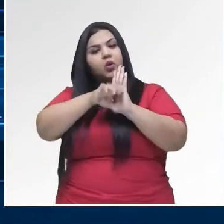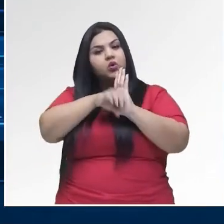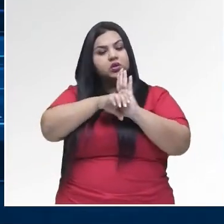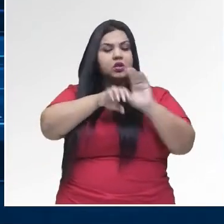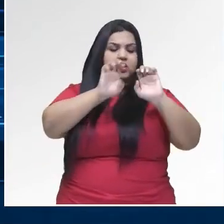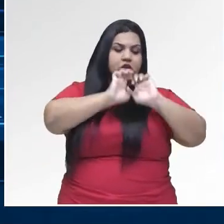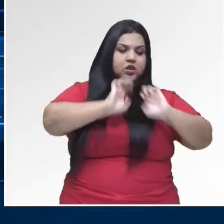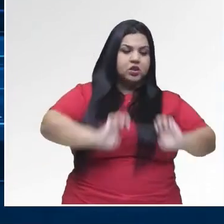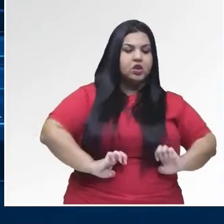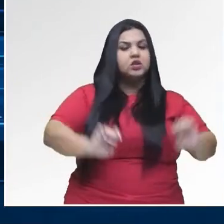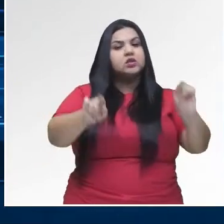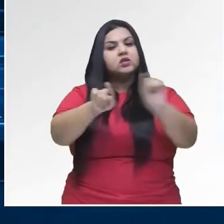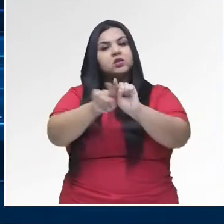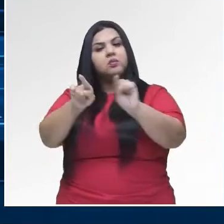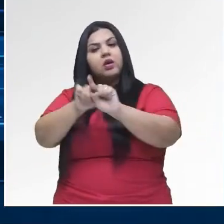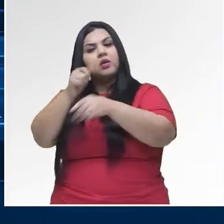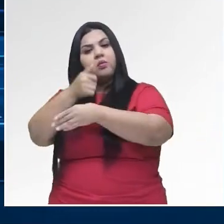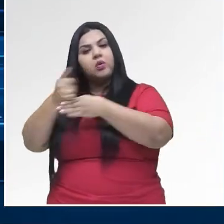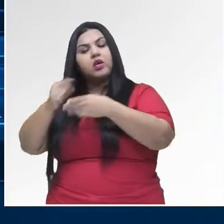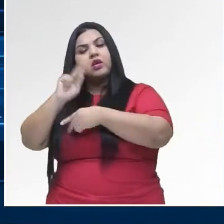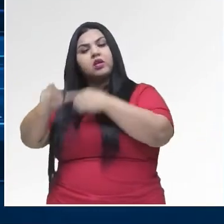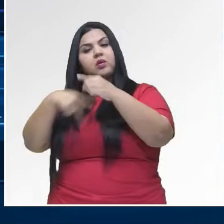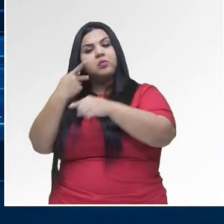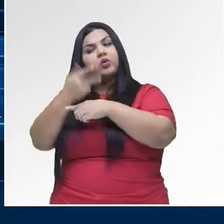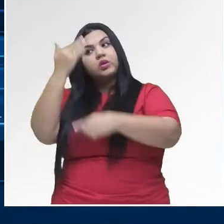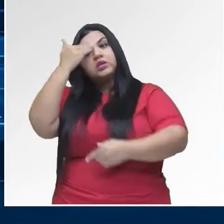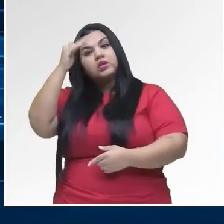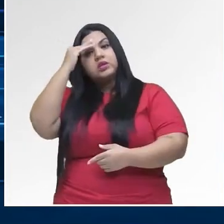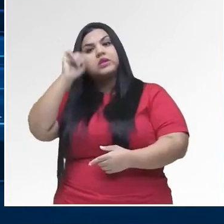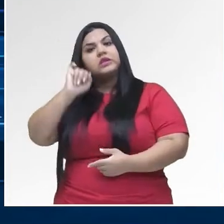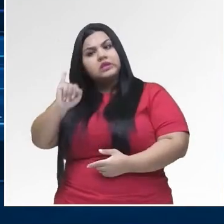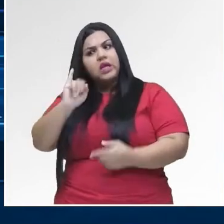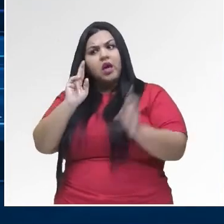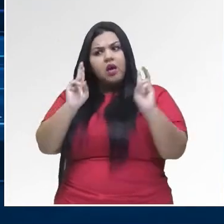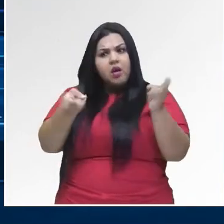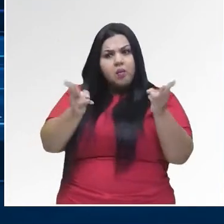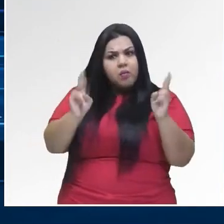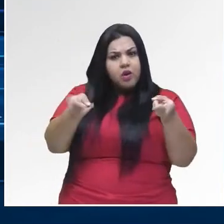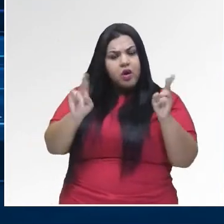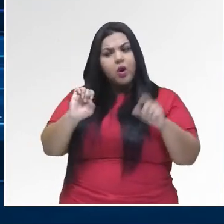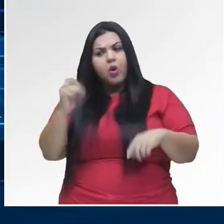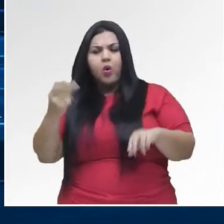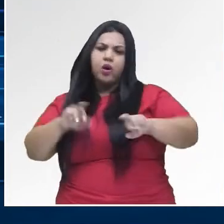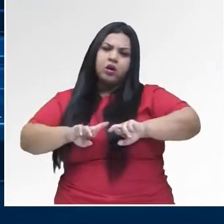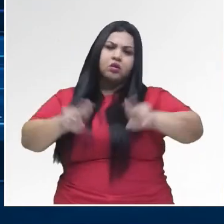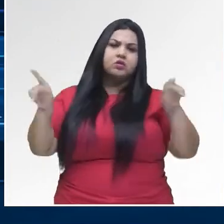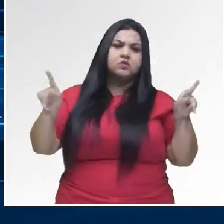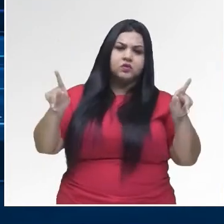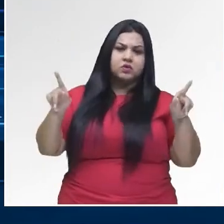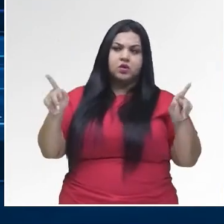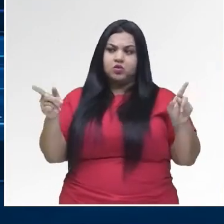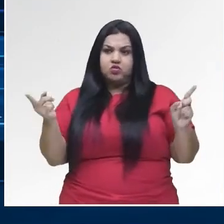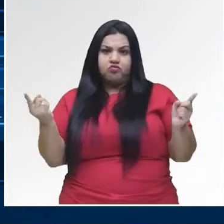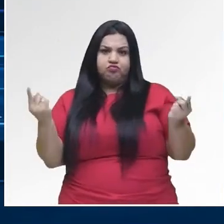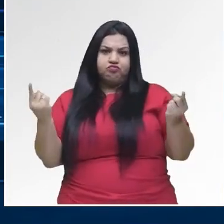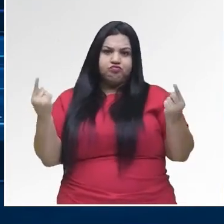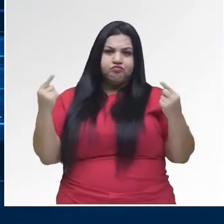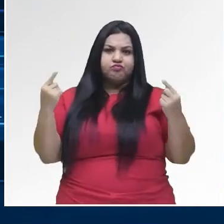de moral, e depois vamos entender se é a mesma coisa ou se tem diferença entre ética e